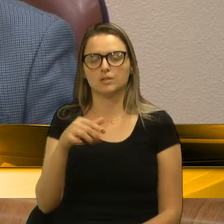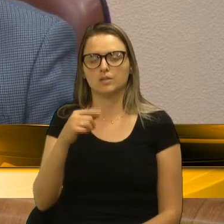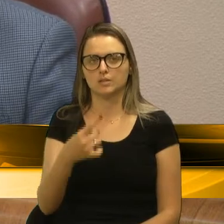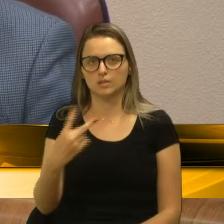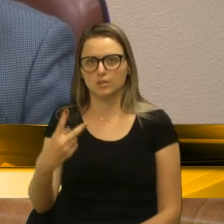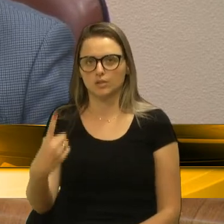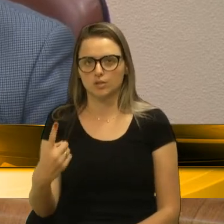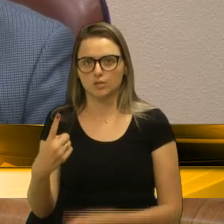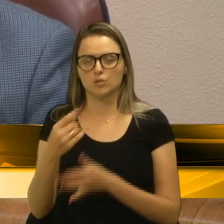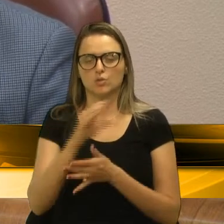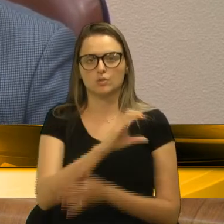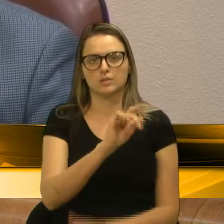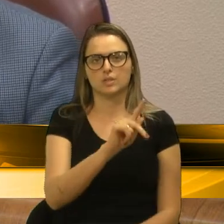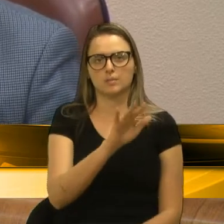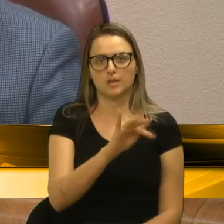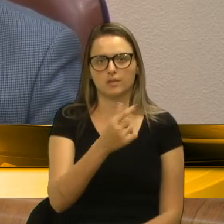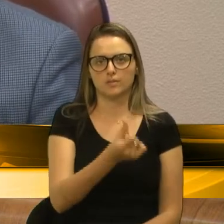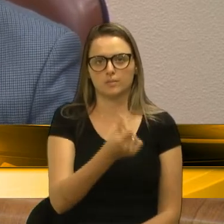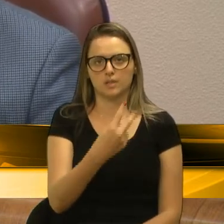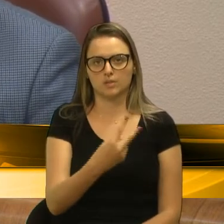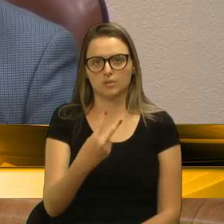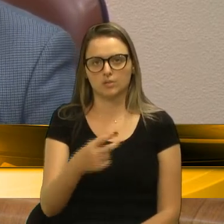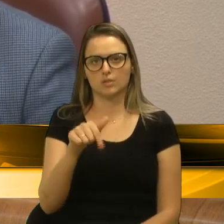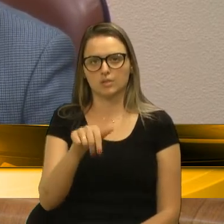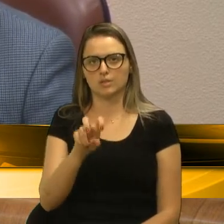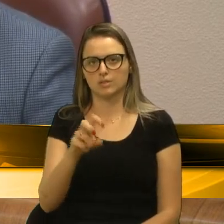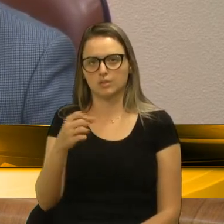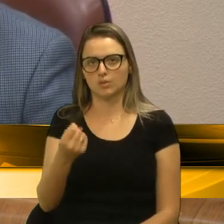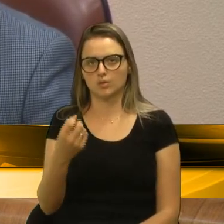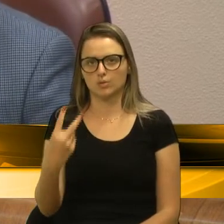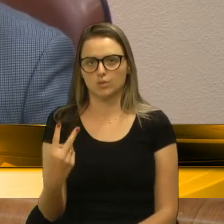101-74-17-121, inscrito no CPF número